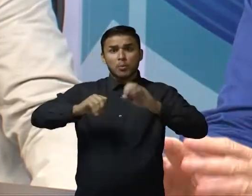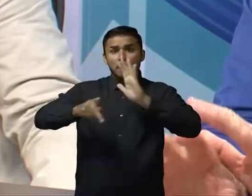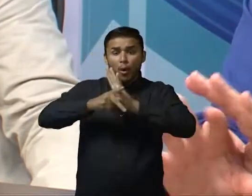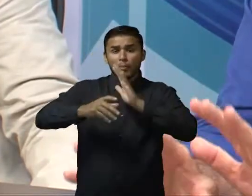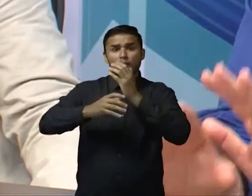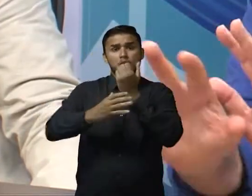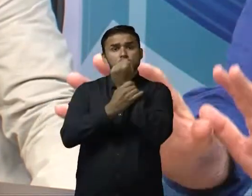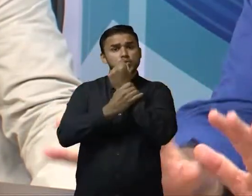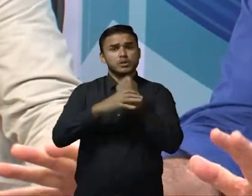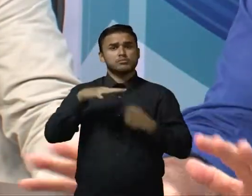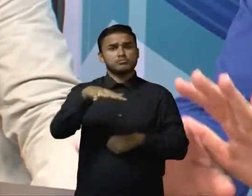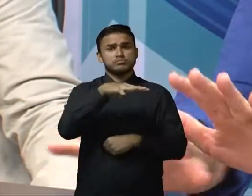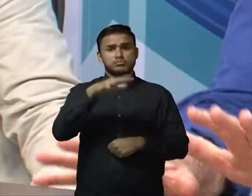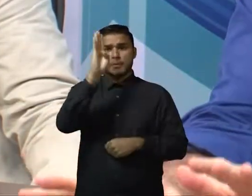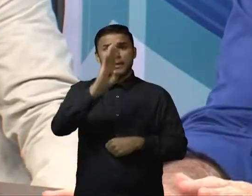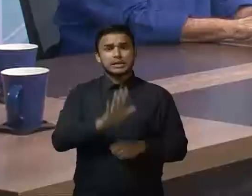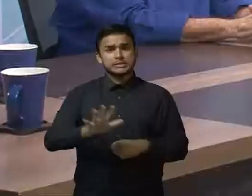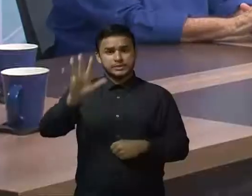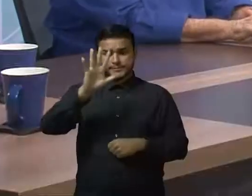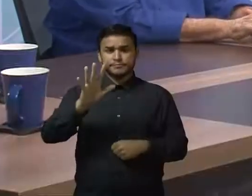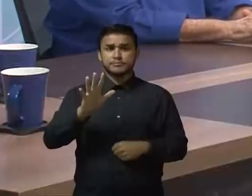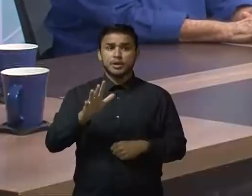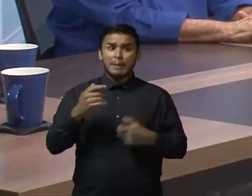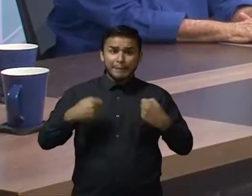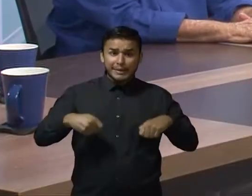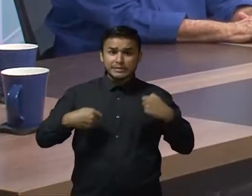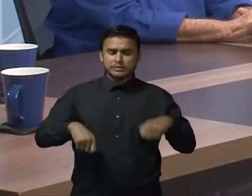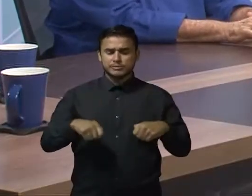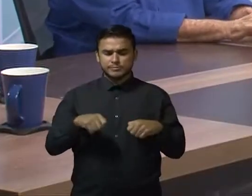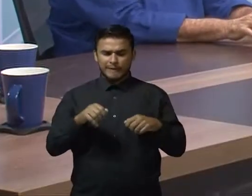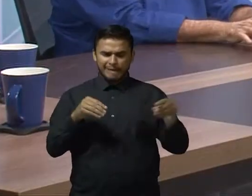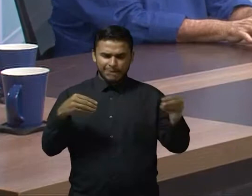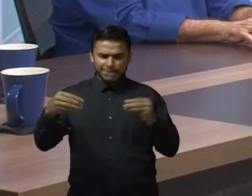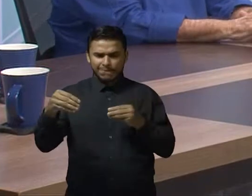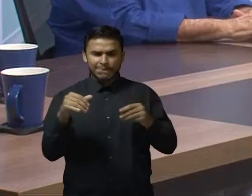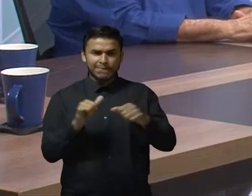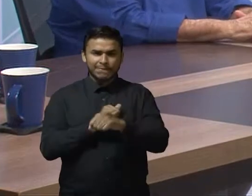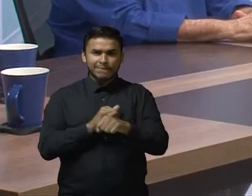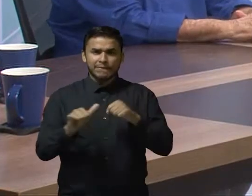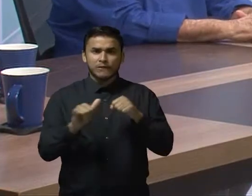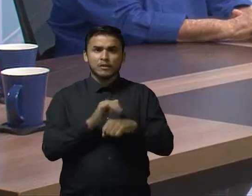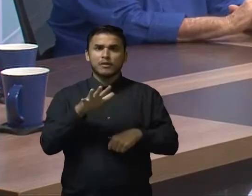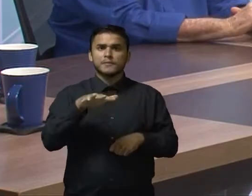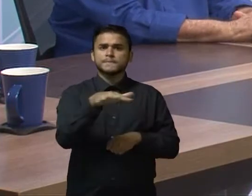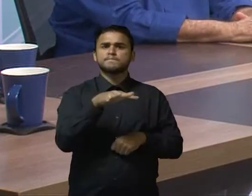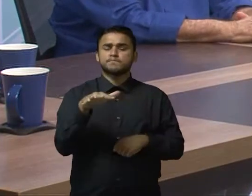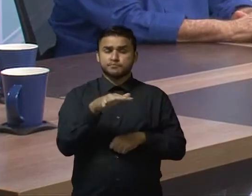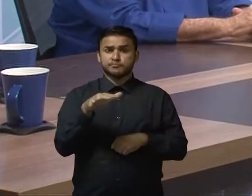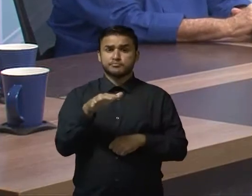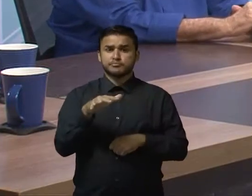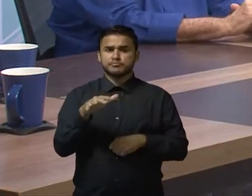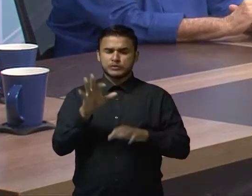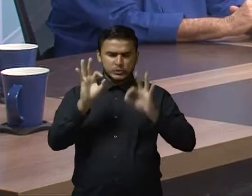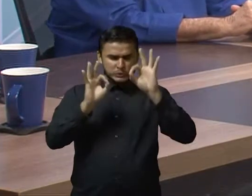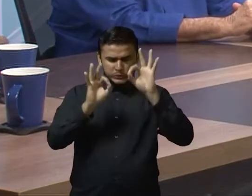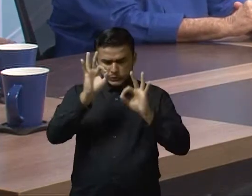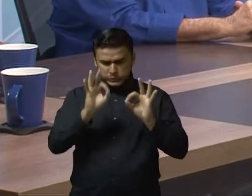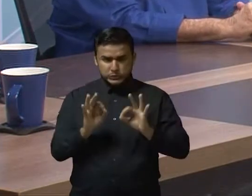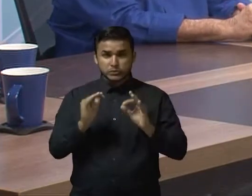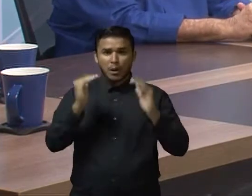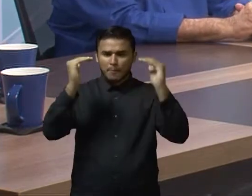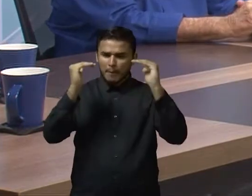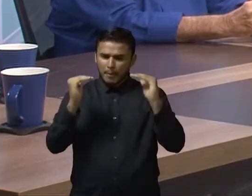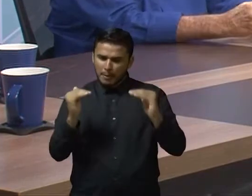segurança pública. Eu acho que se a gente não articular bem esses dois setores, eu acho que nós não vamos chegar a lugar nenhum. Segundo, a questão